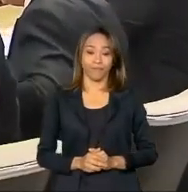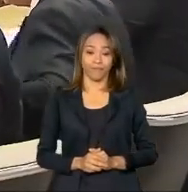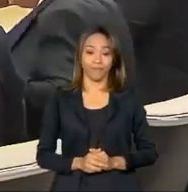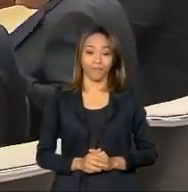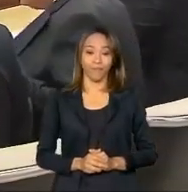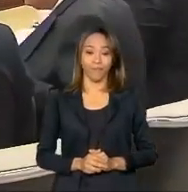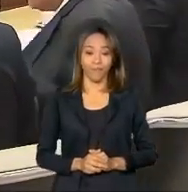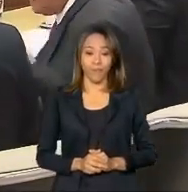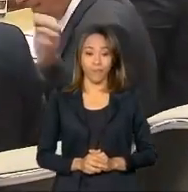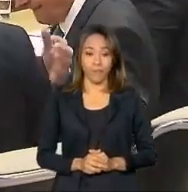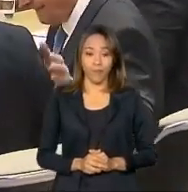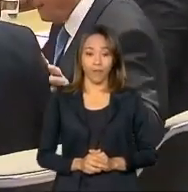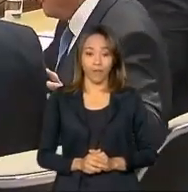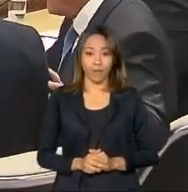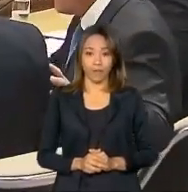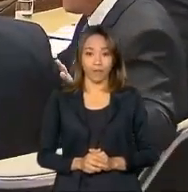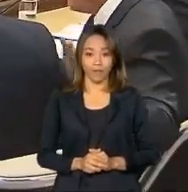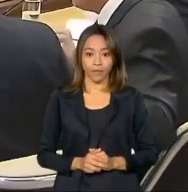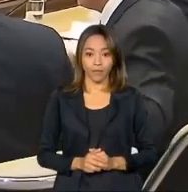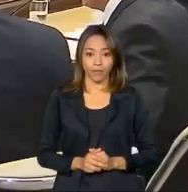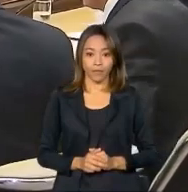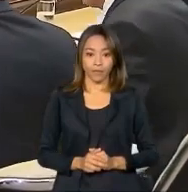Parabéns, presidente. Muito bom.